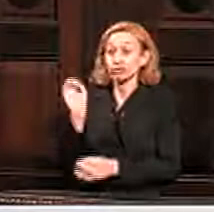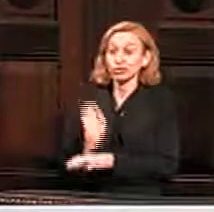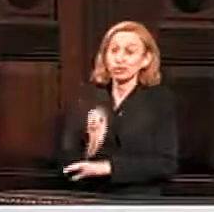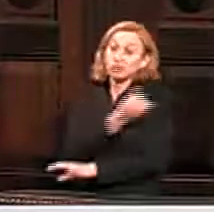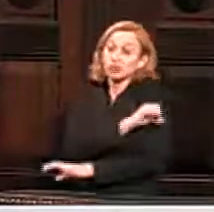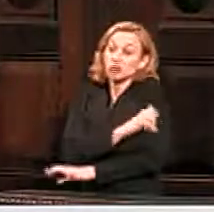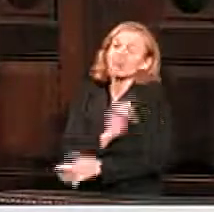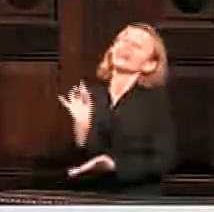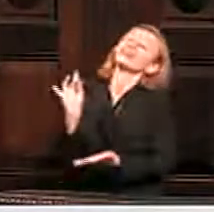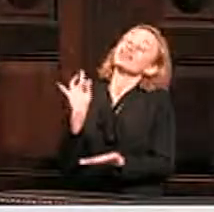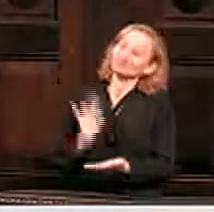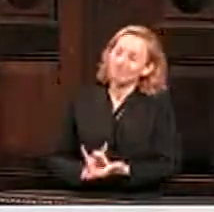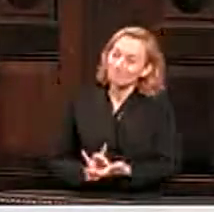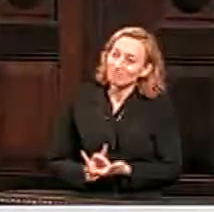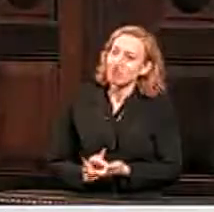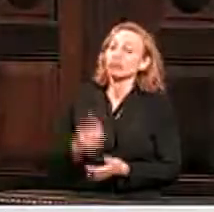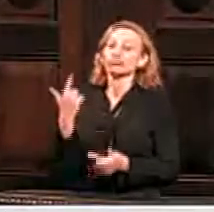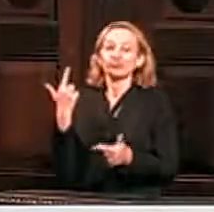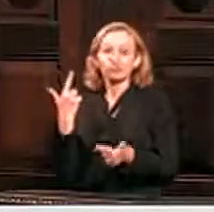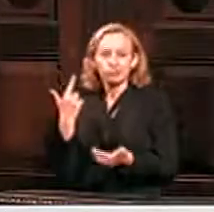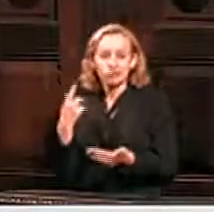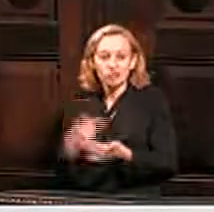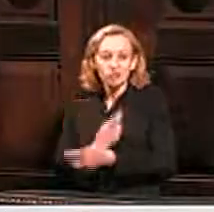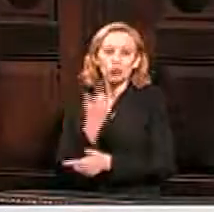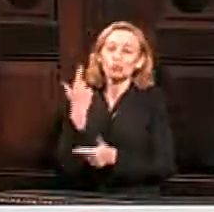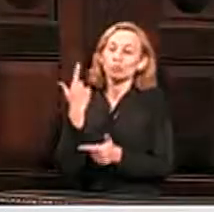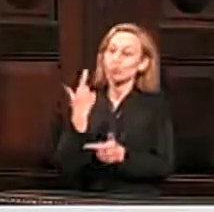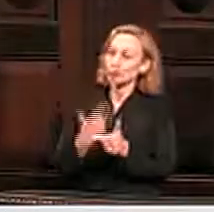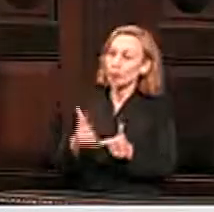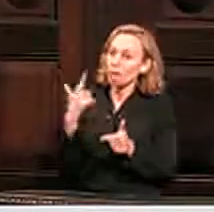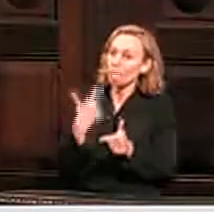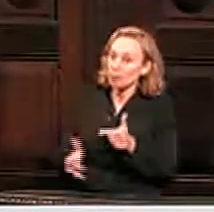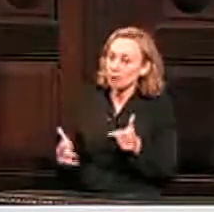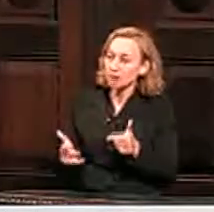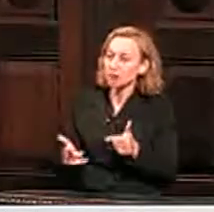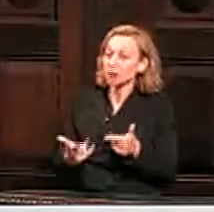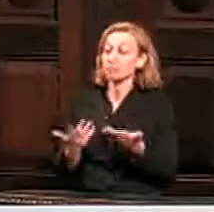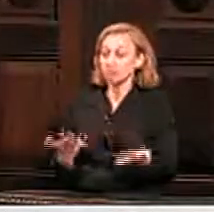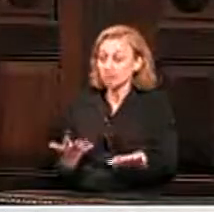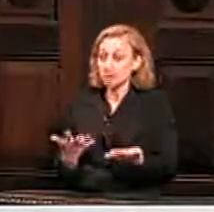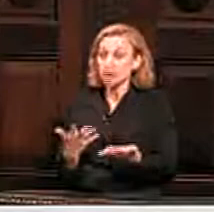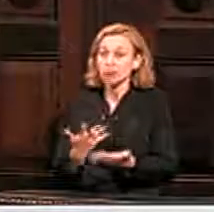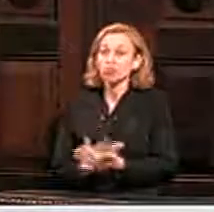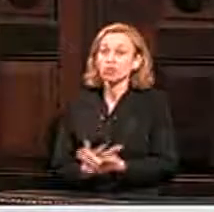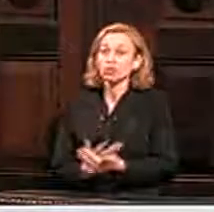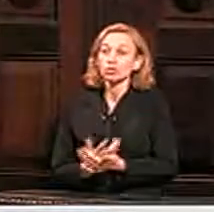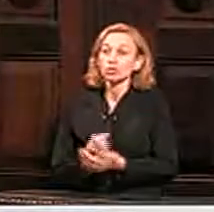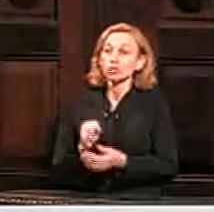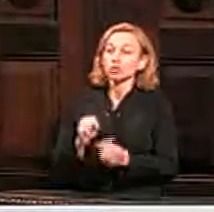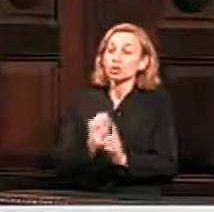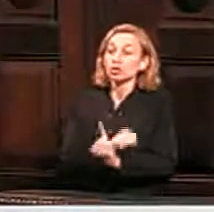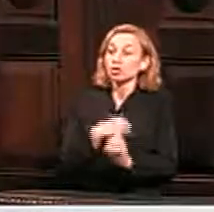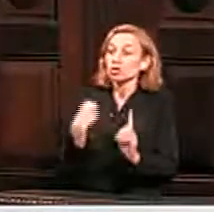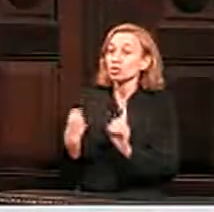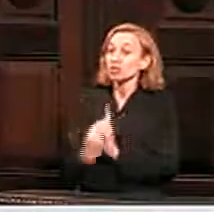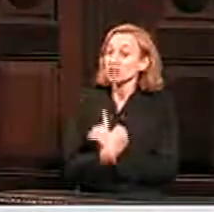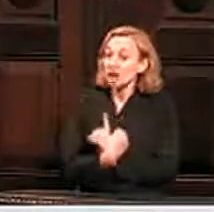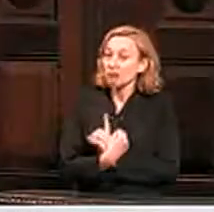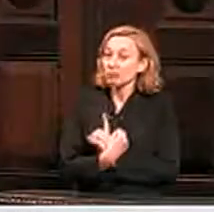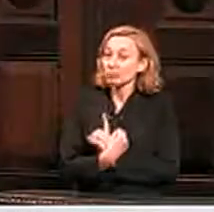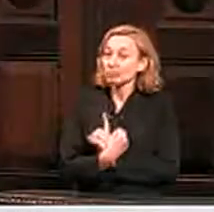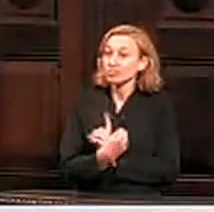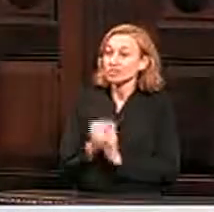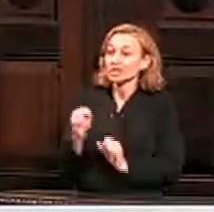Realmente aconteceu um problema, quase uma convulsão social de caráter